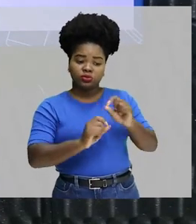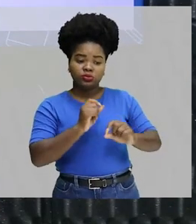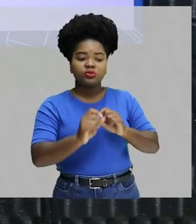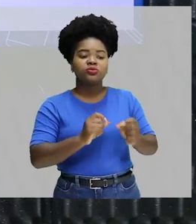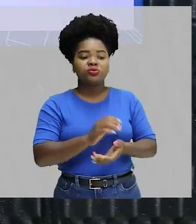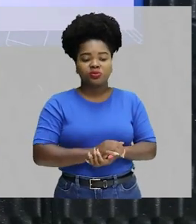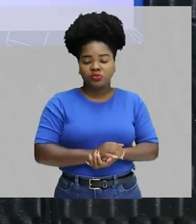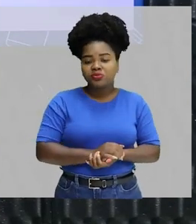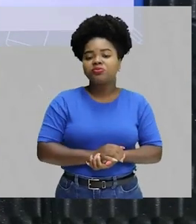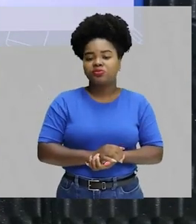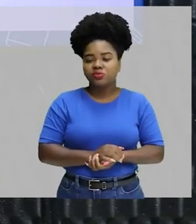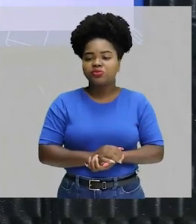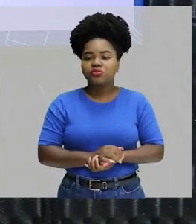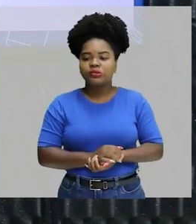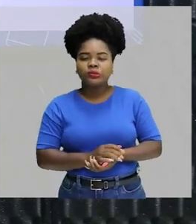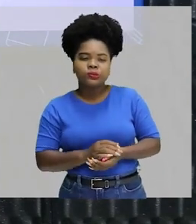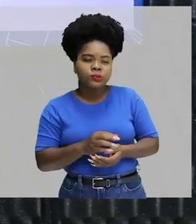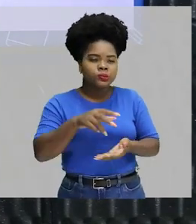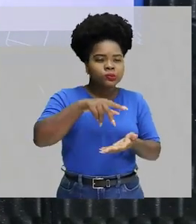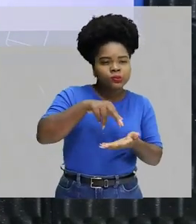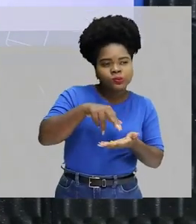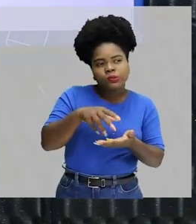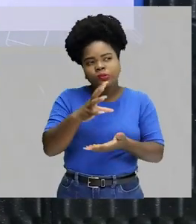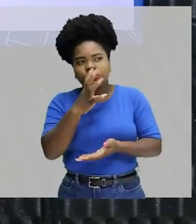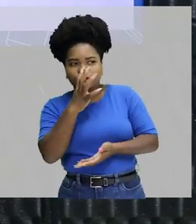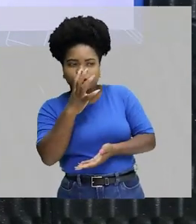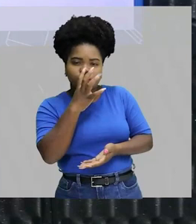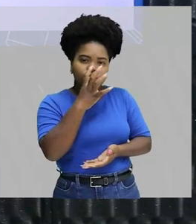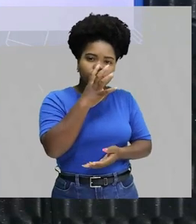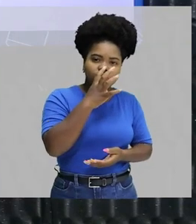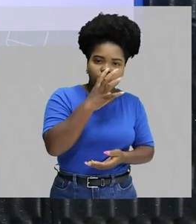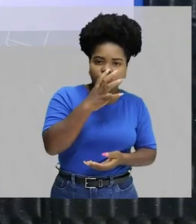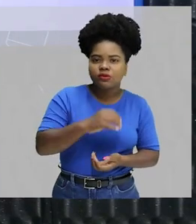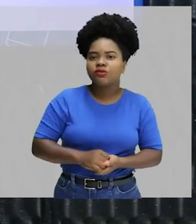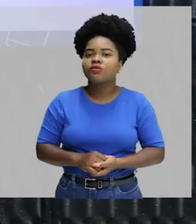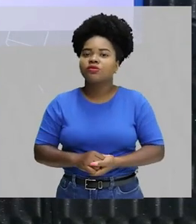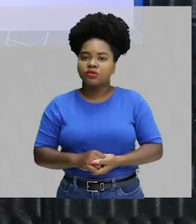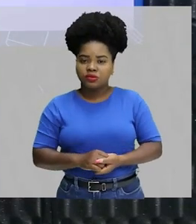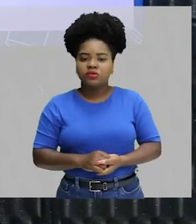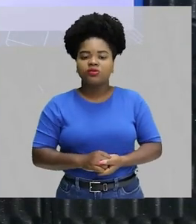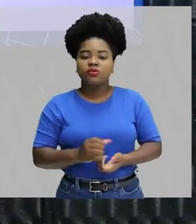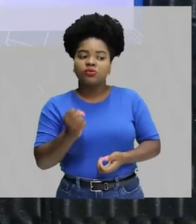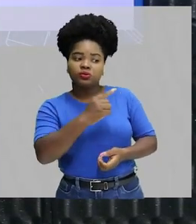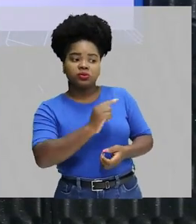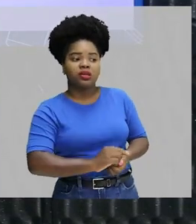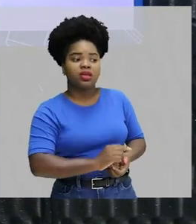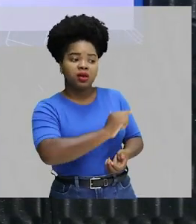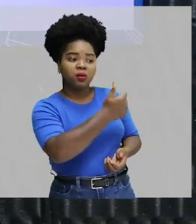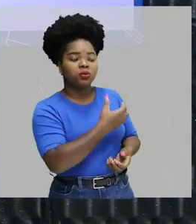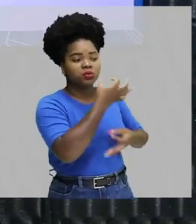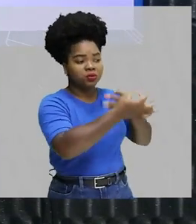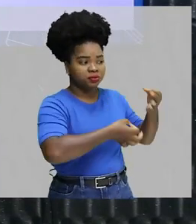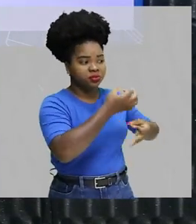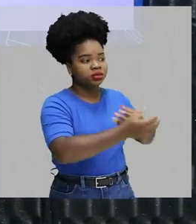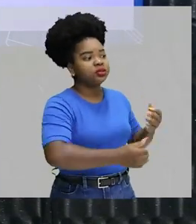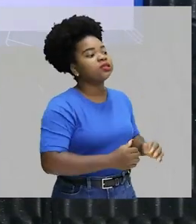metamorfose ambulante do que ter aquela velha opinião formada sobreo aí ele faz uma